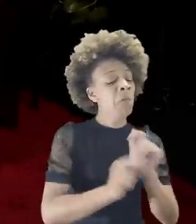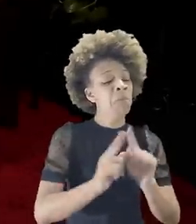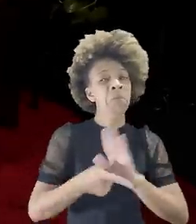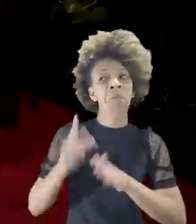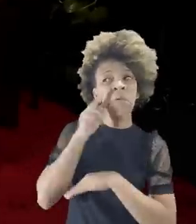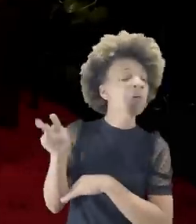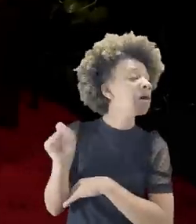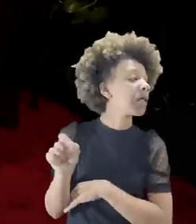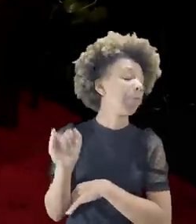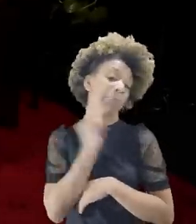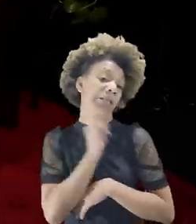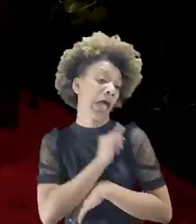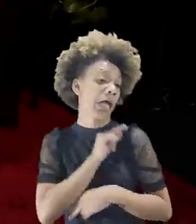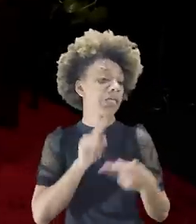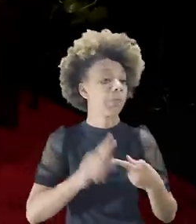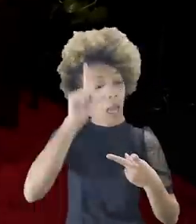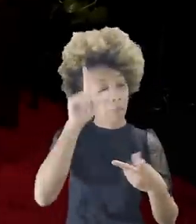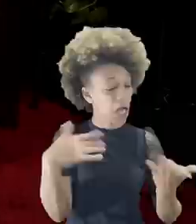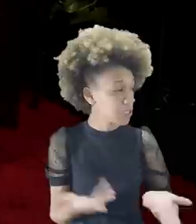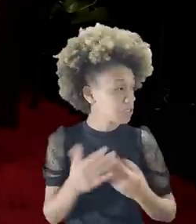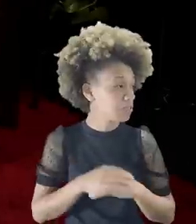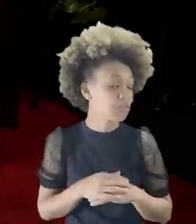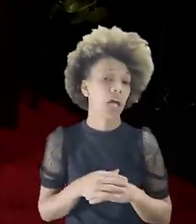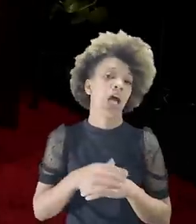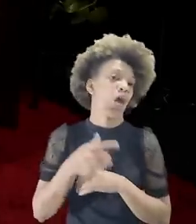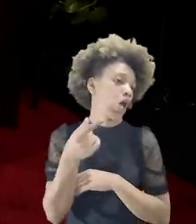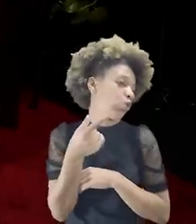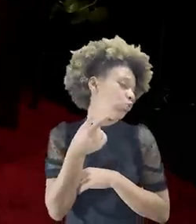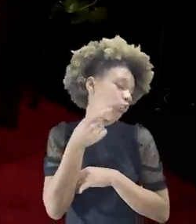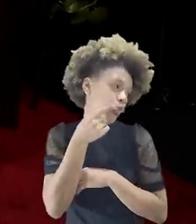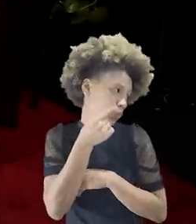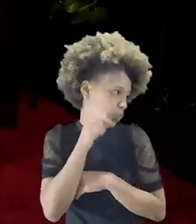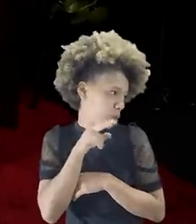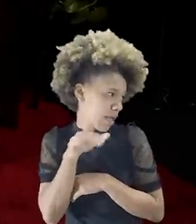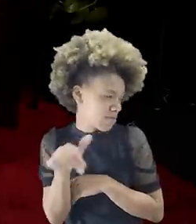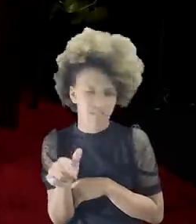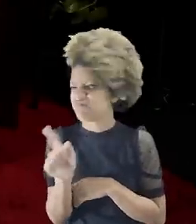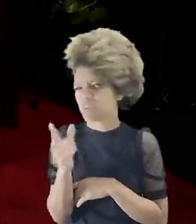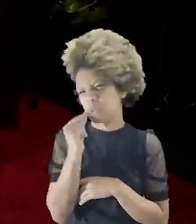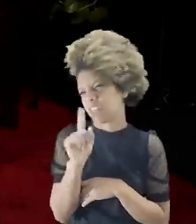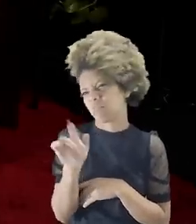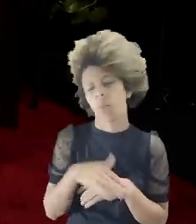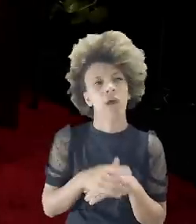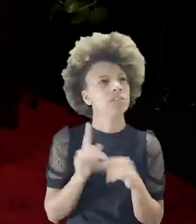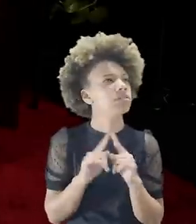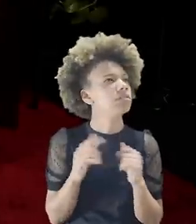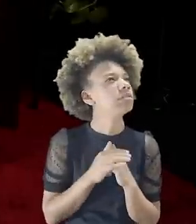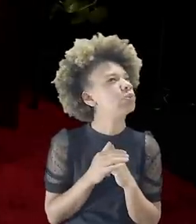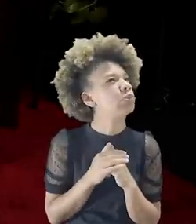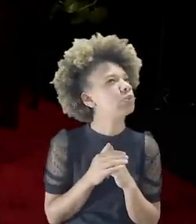antes a gente olhava pra quem pra Itália pra Alemanha que era Suécia forças nem Suécia mas